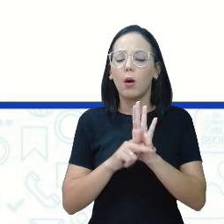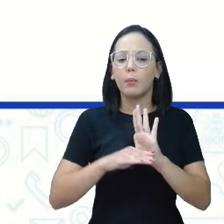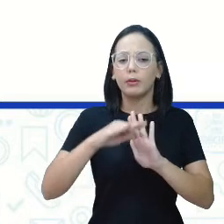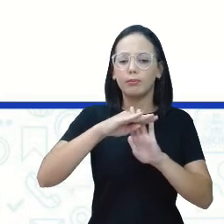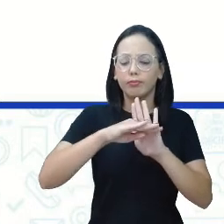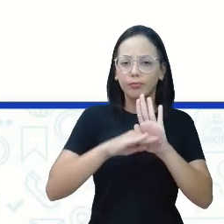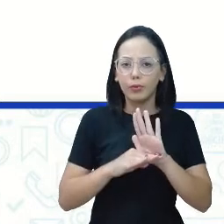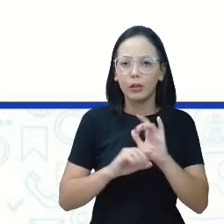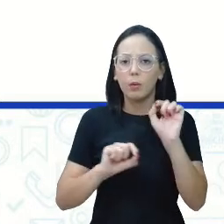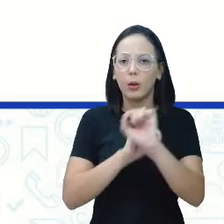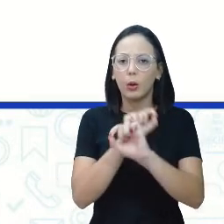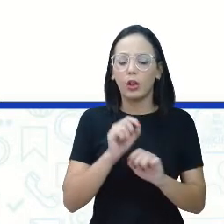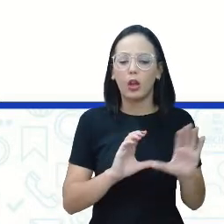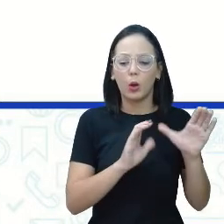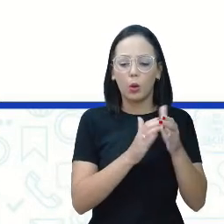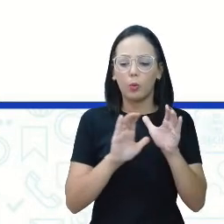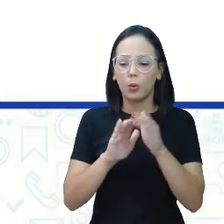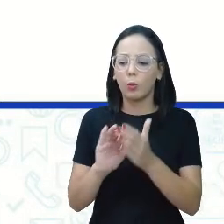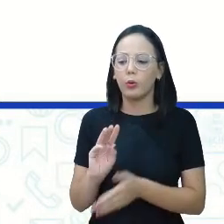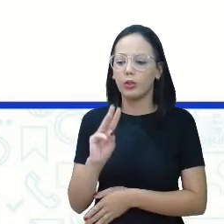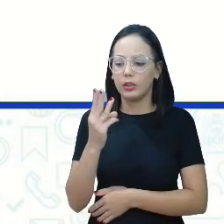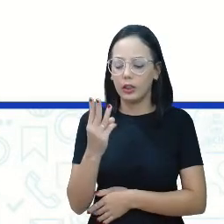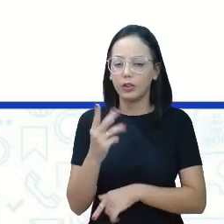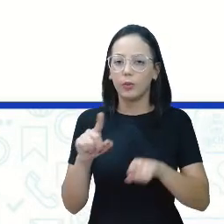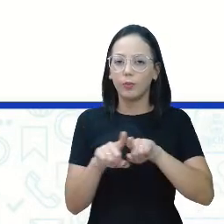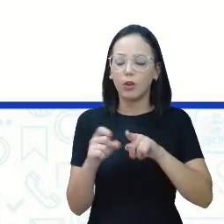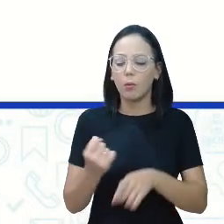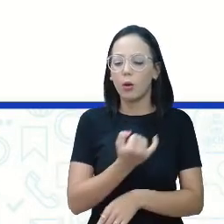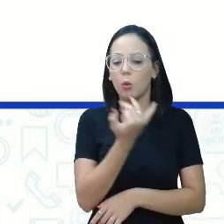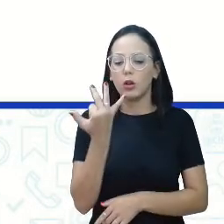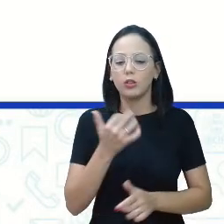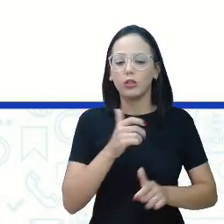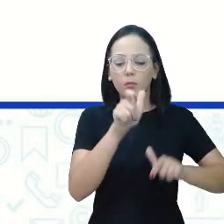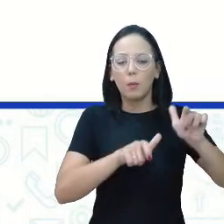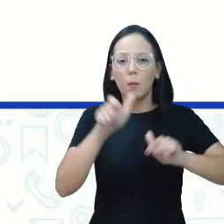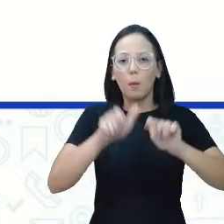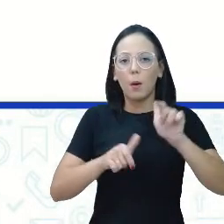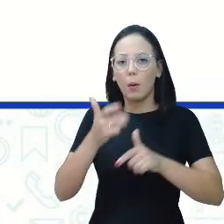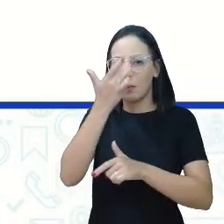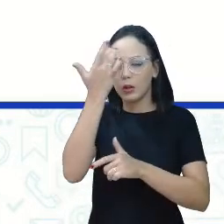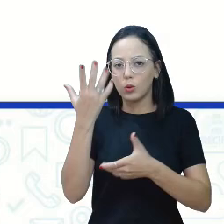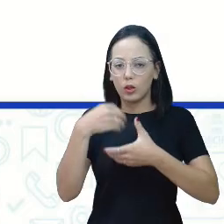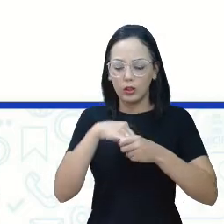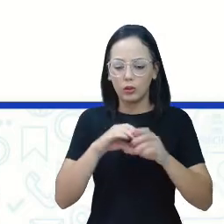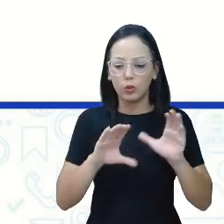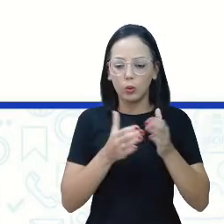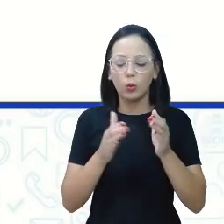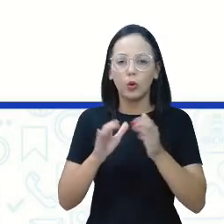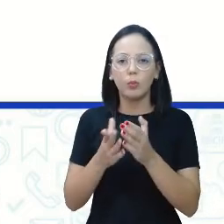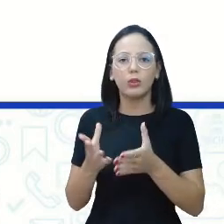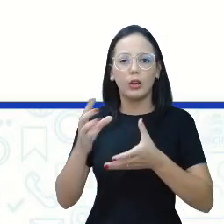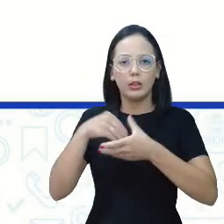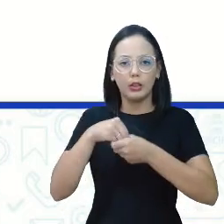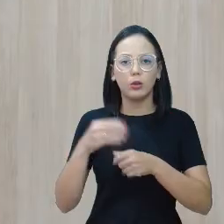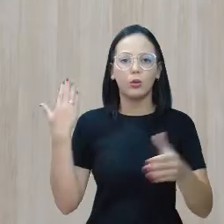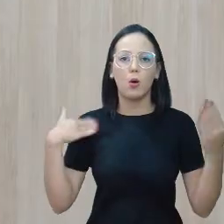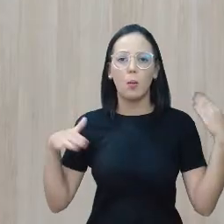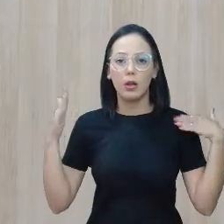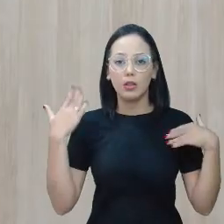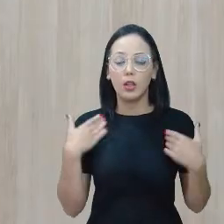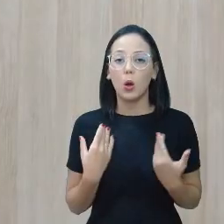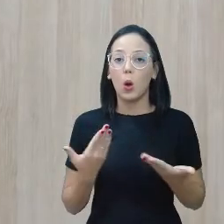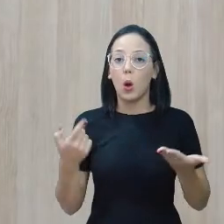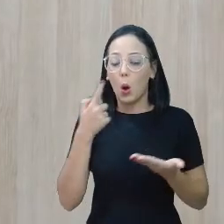programados para esses 3 grupos? E quantas pessoas de cada grupo estavam em cada passeio? Veja que agora são